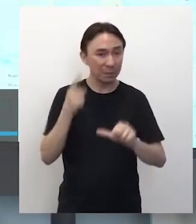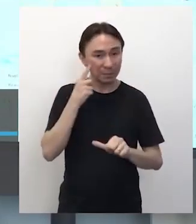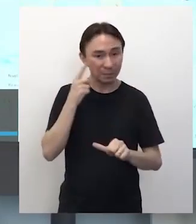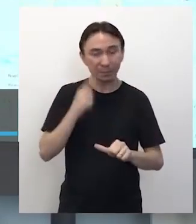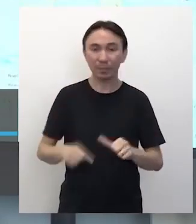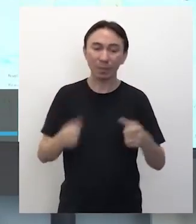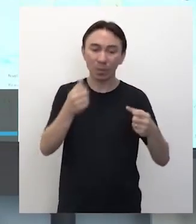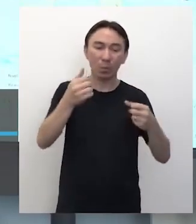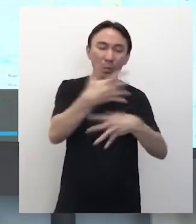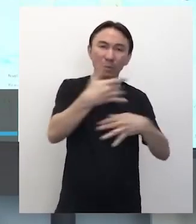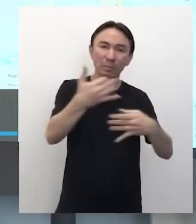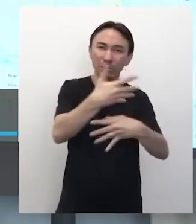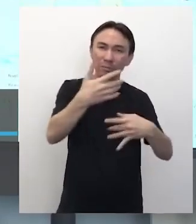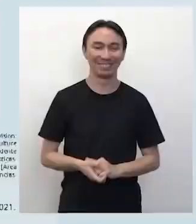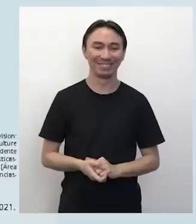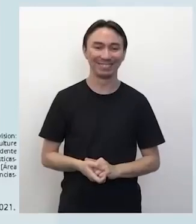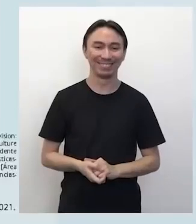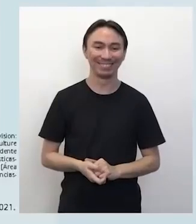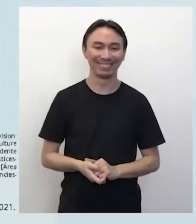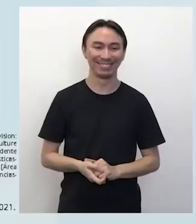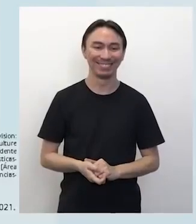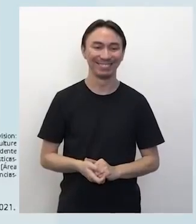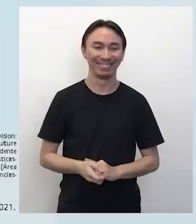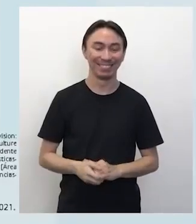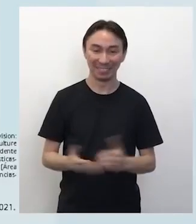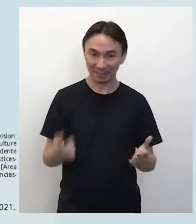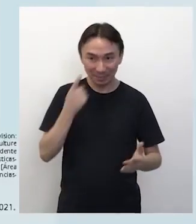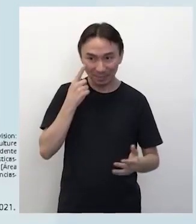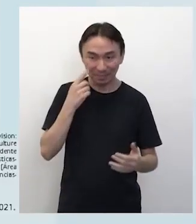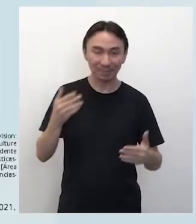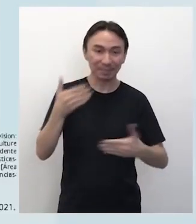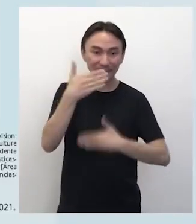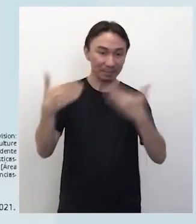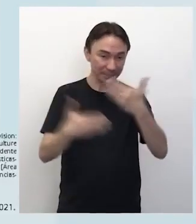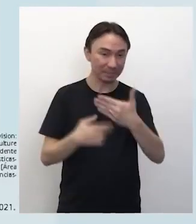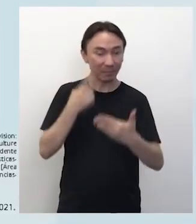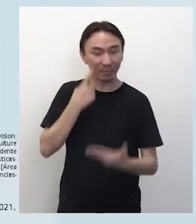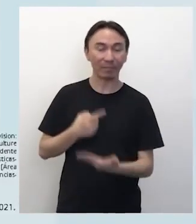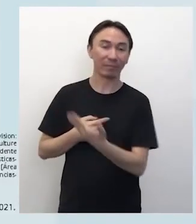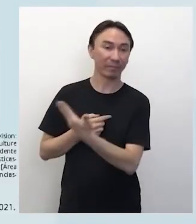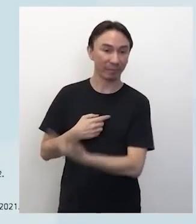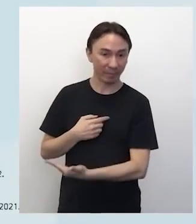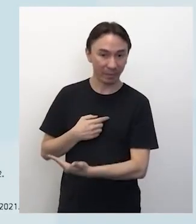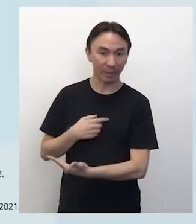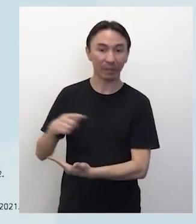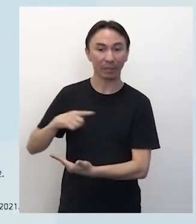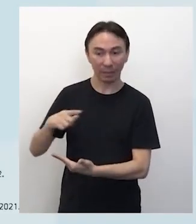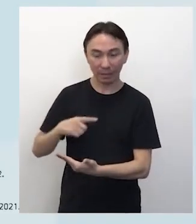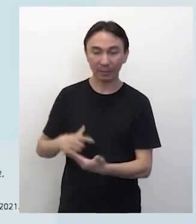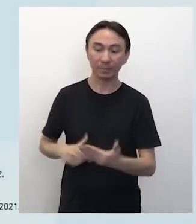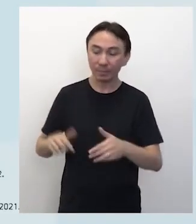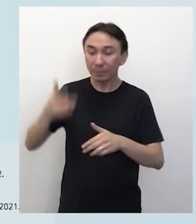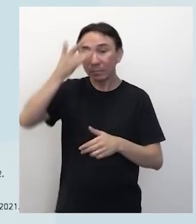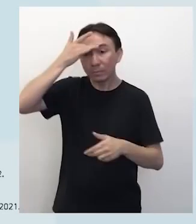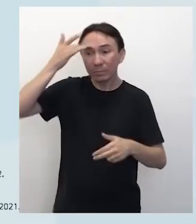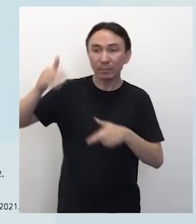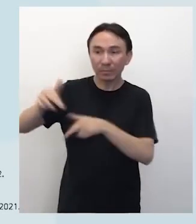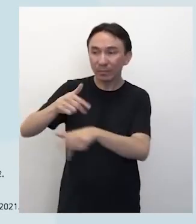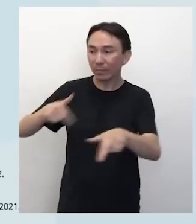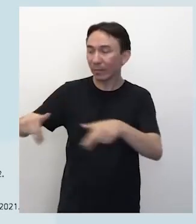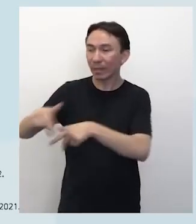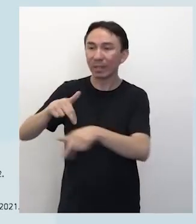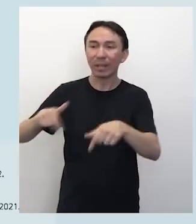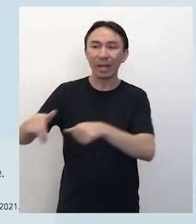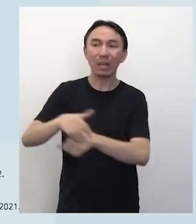de urbanização com a taxa rural. Vamos lá, já pode ir para a próxima tela. Isso aí nós temos aí a densidade demográfica dos países